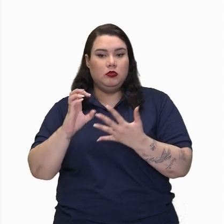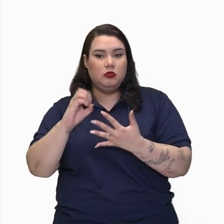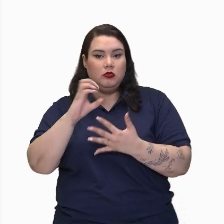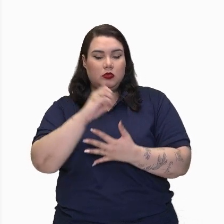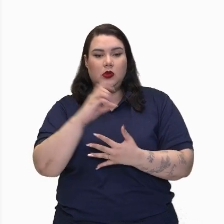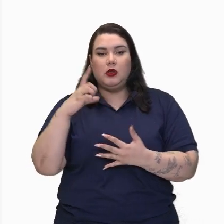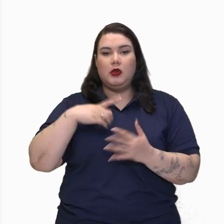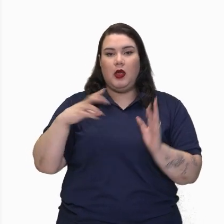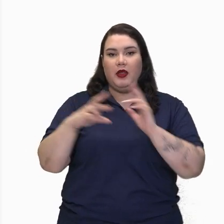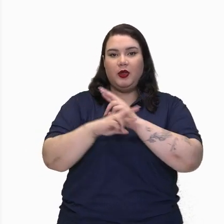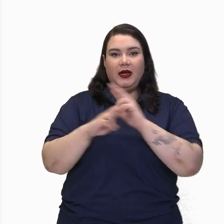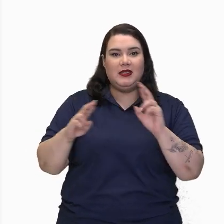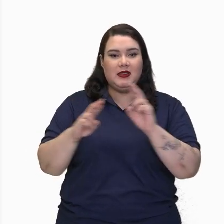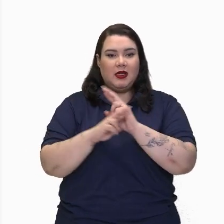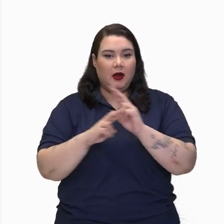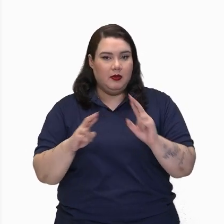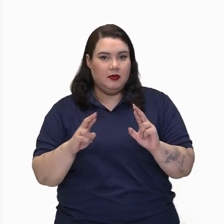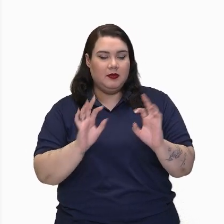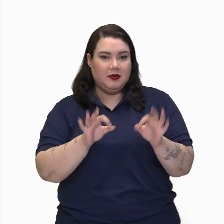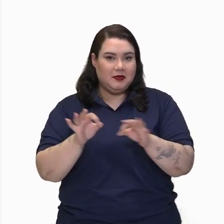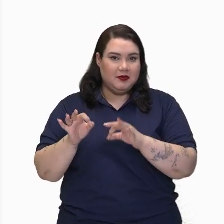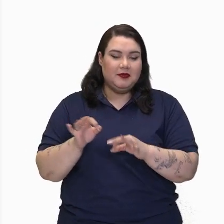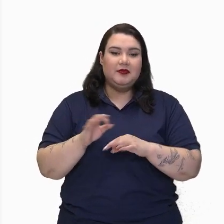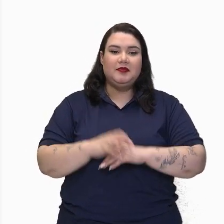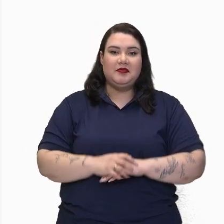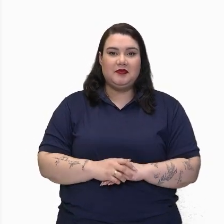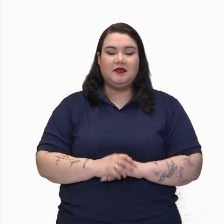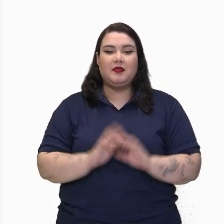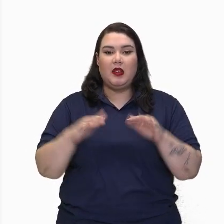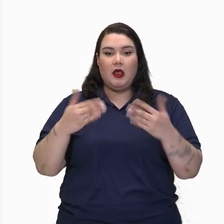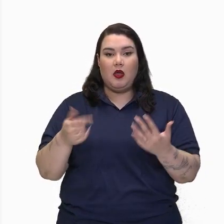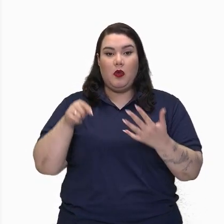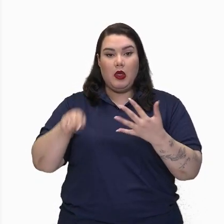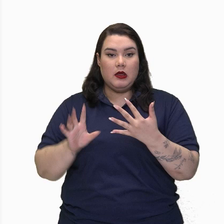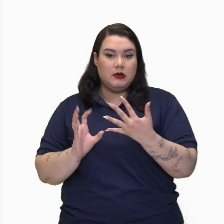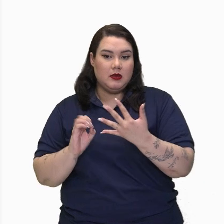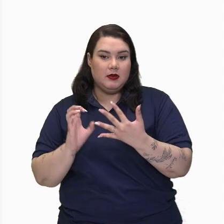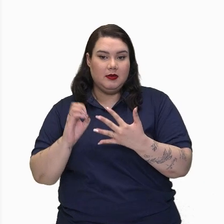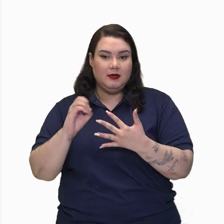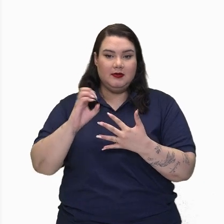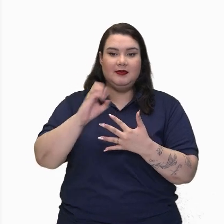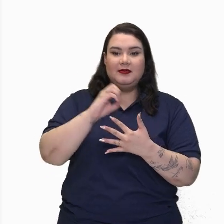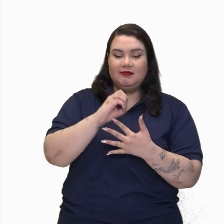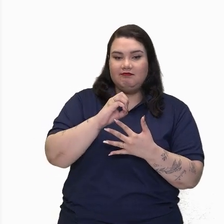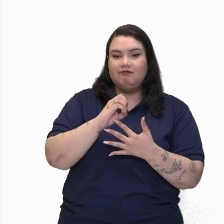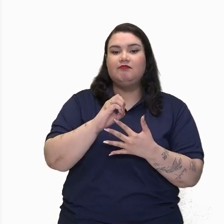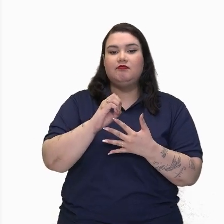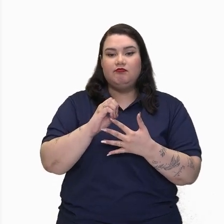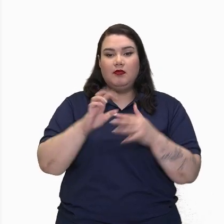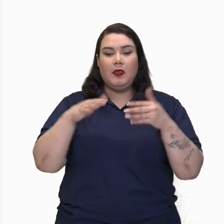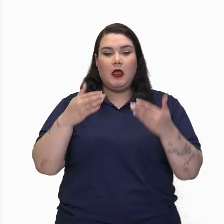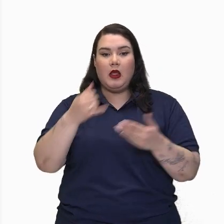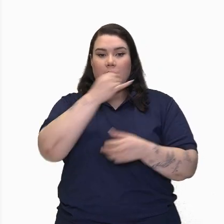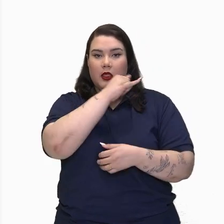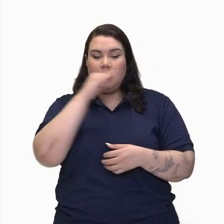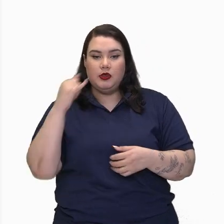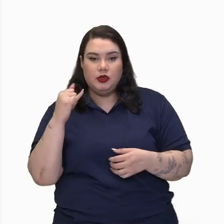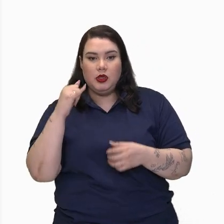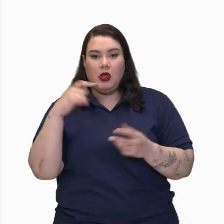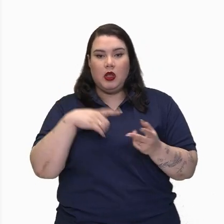eles nessa cadeia trófica. Então, é através da cadeia trófica a matéria e a energia